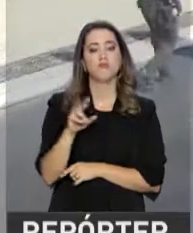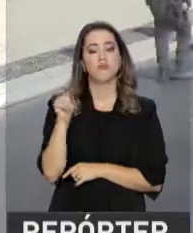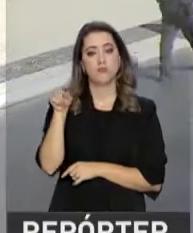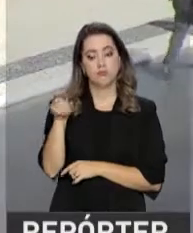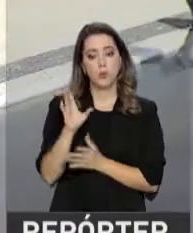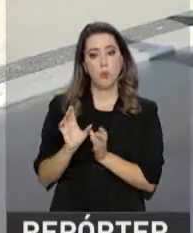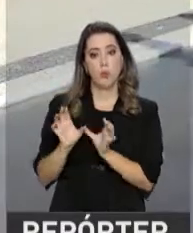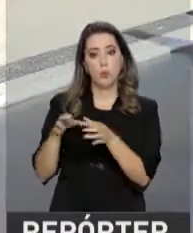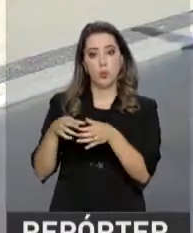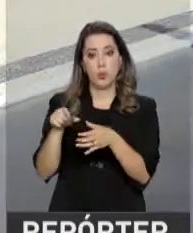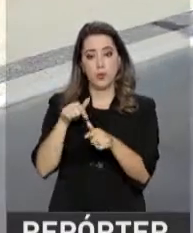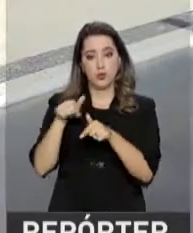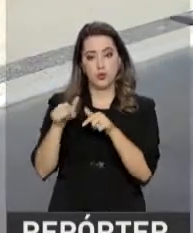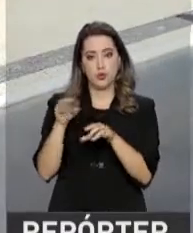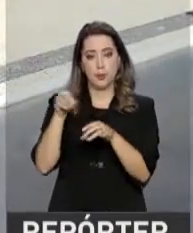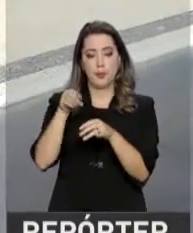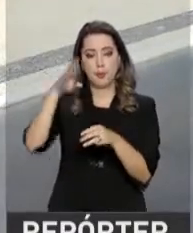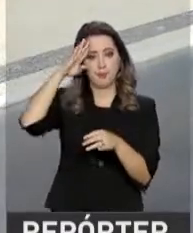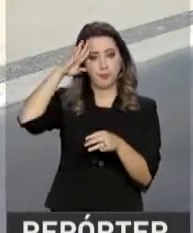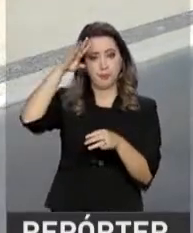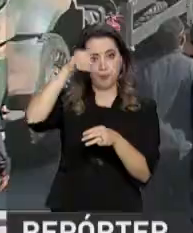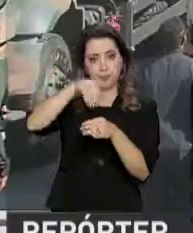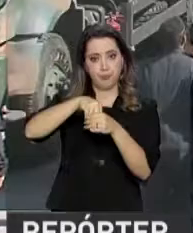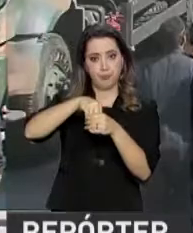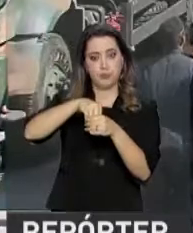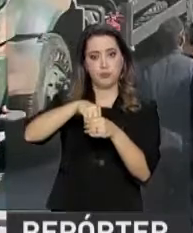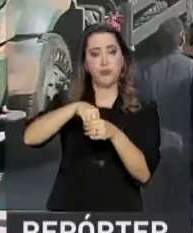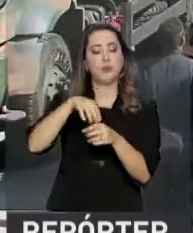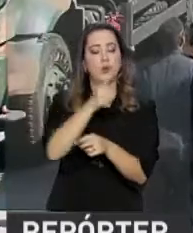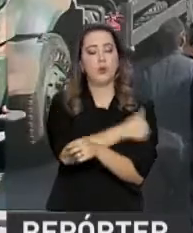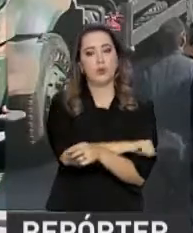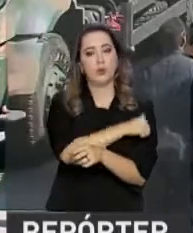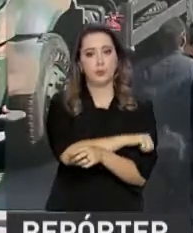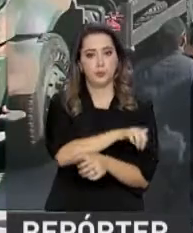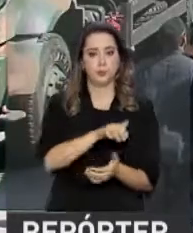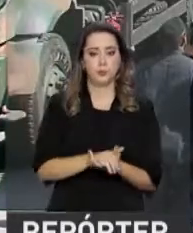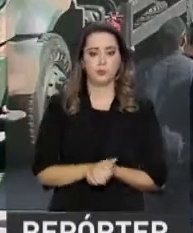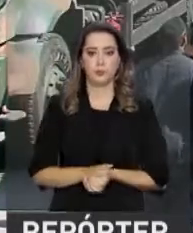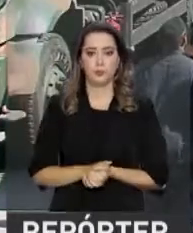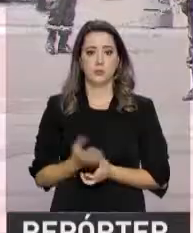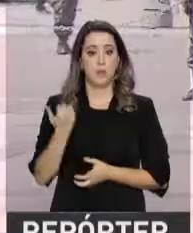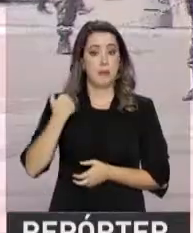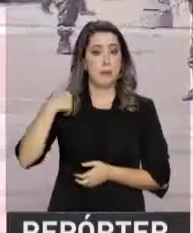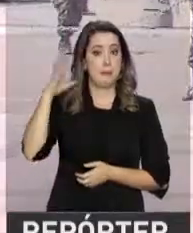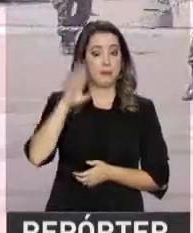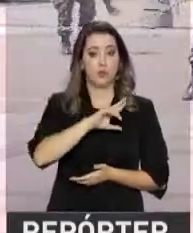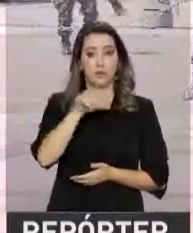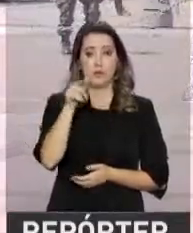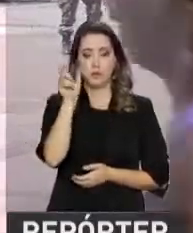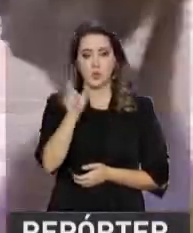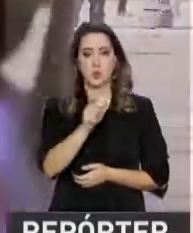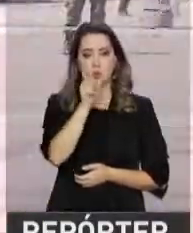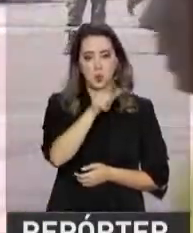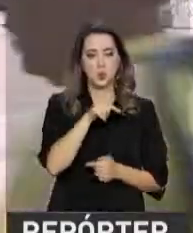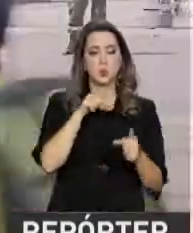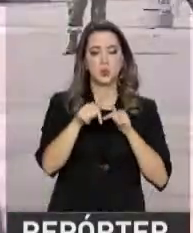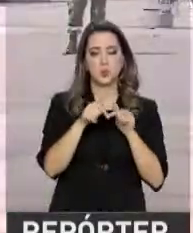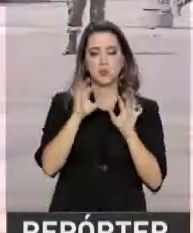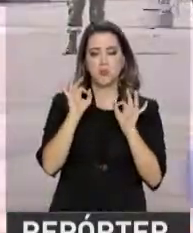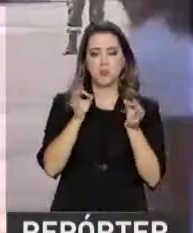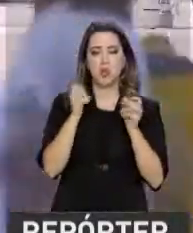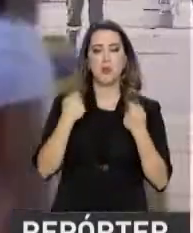R$1,2 bilhão para as ações da intervenção federal na segurança pública do Rio. Para muitos cariocas, a medida